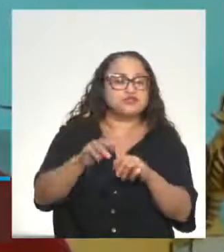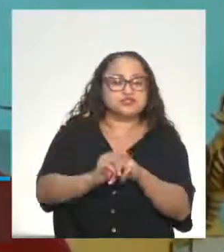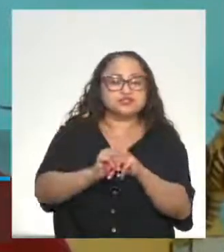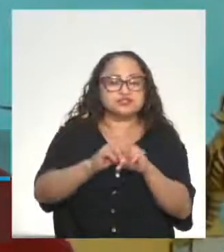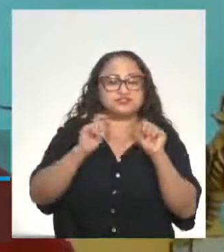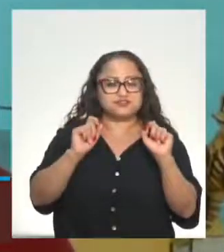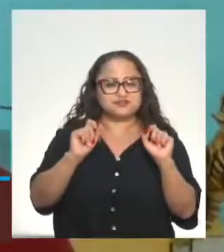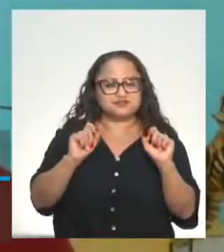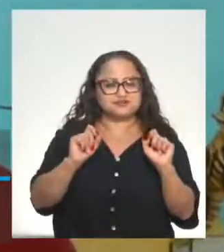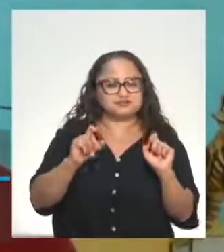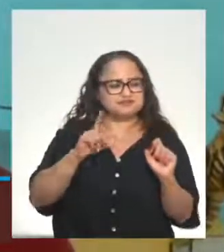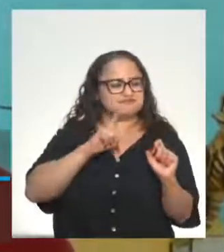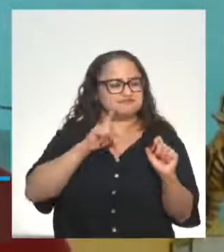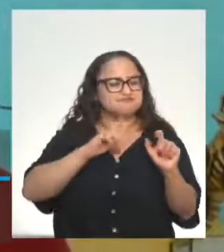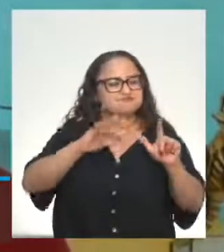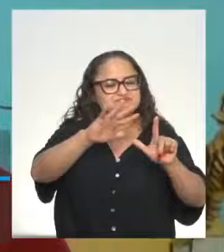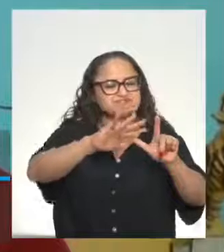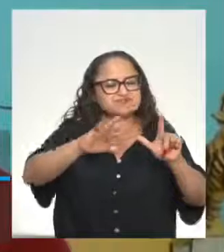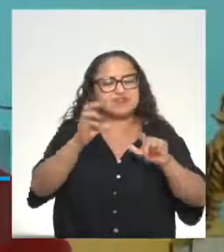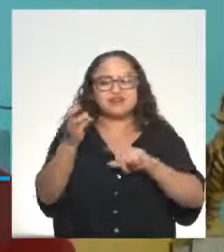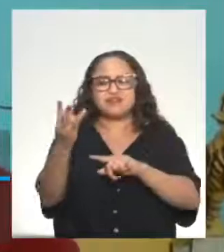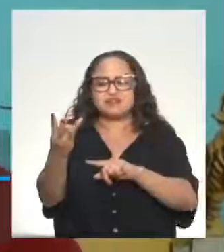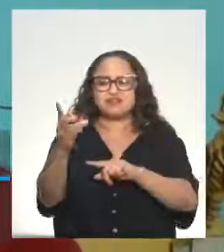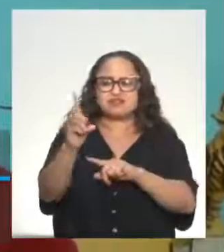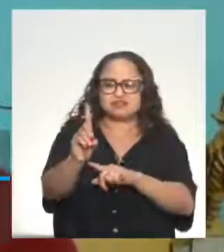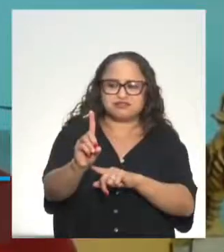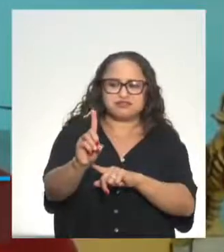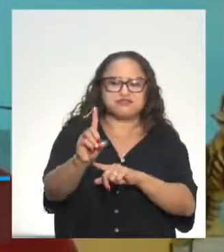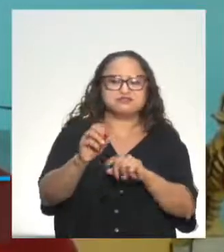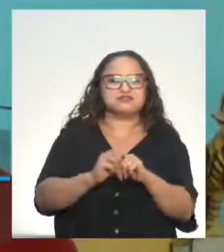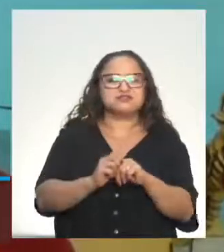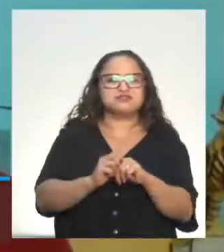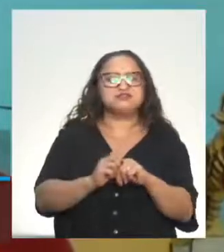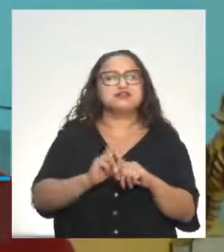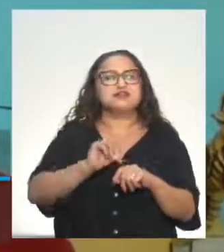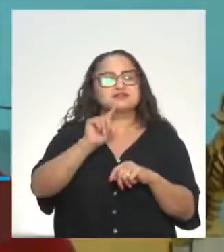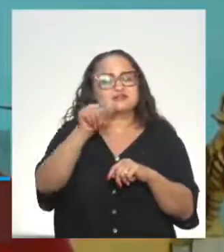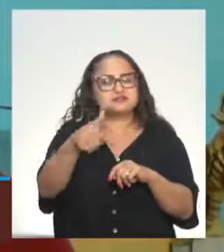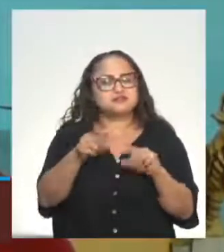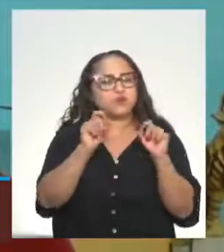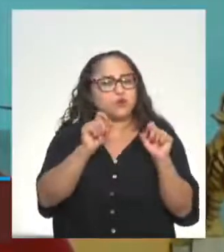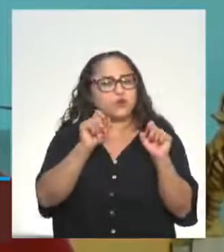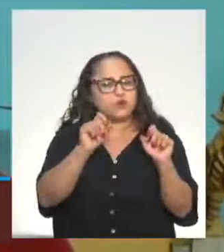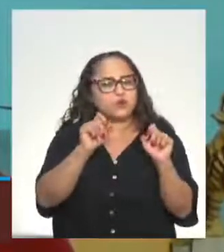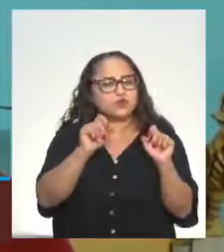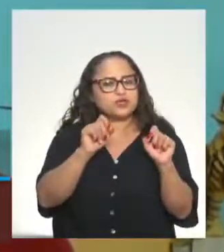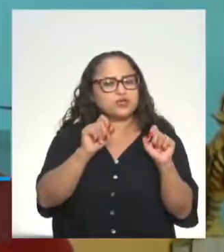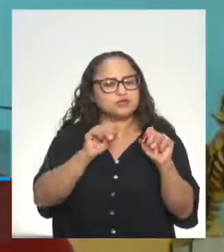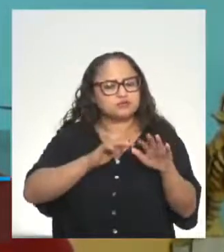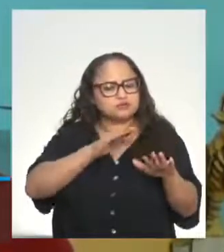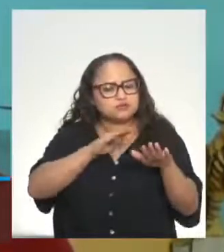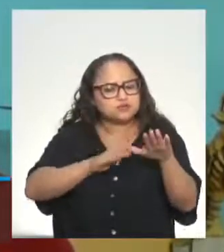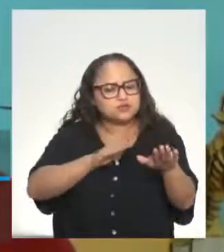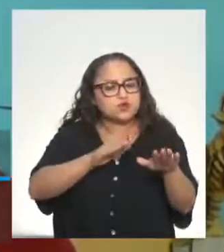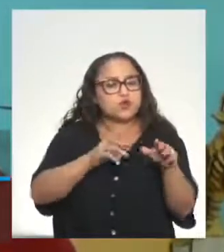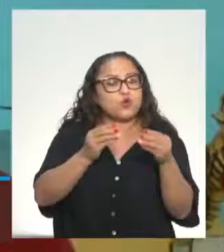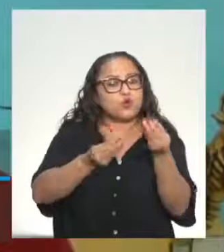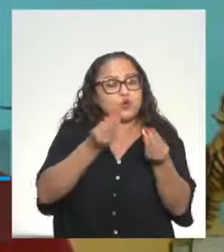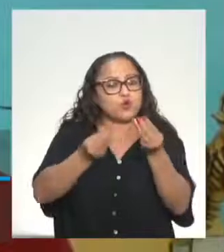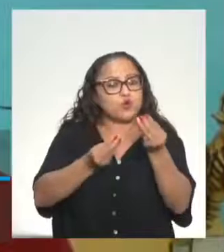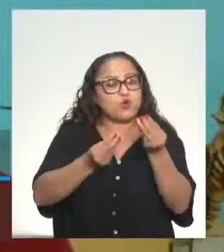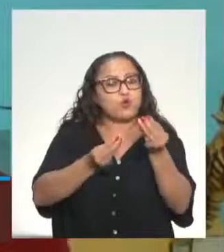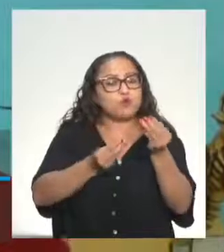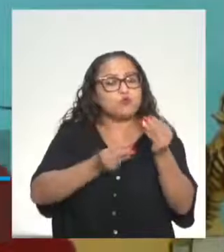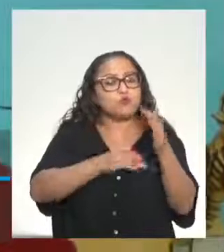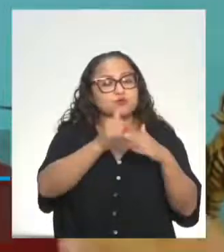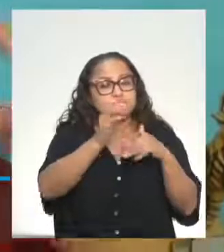de 3D. Então, segunda-feira, nesse mesmo horário, a gente tem os primeiros passos para a fabricação digital. Já